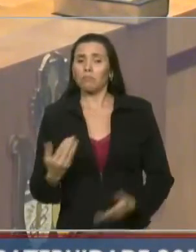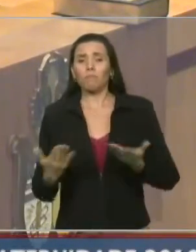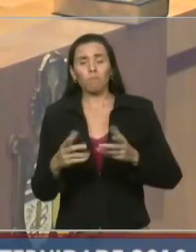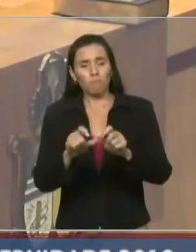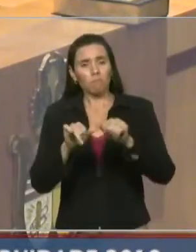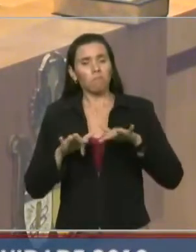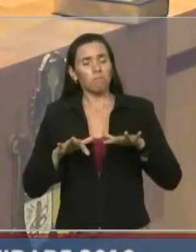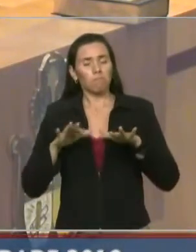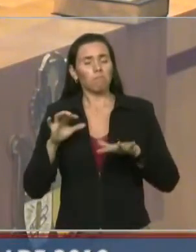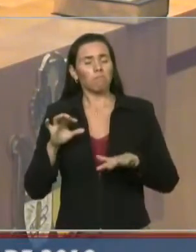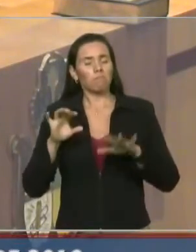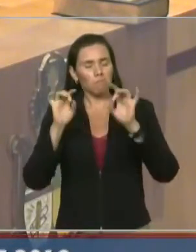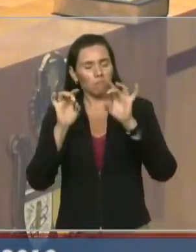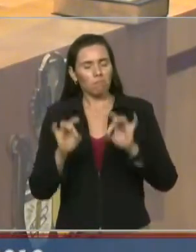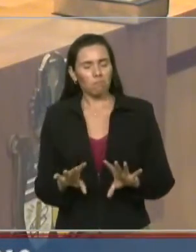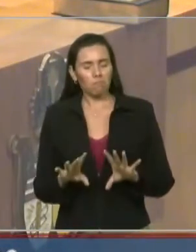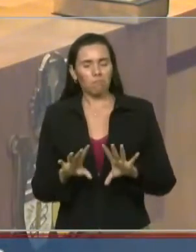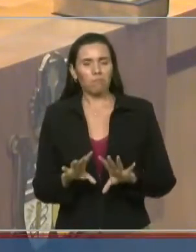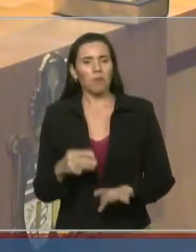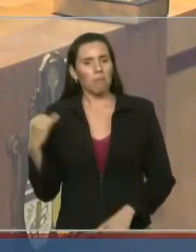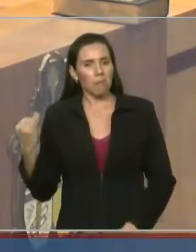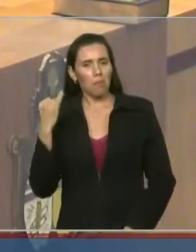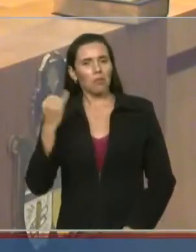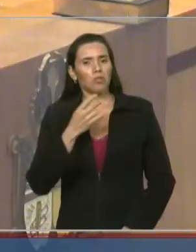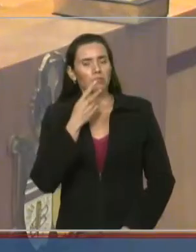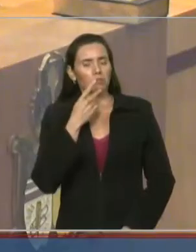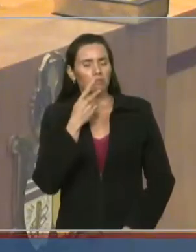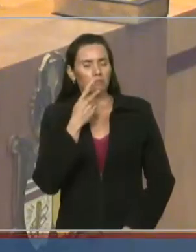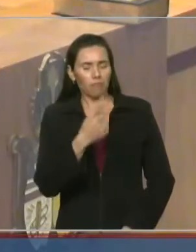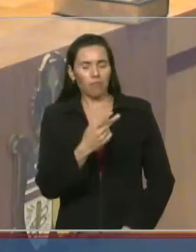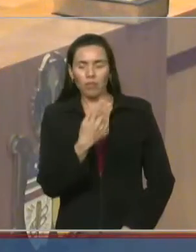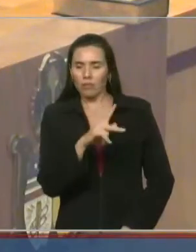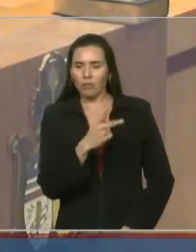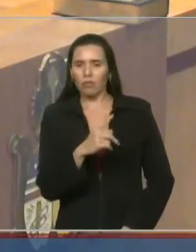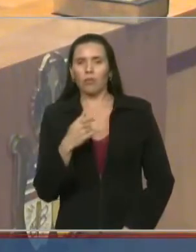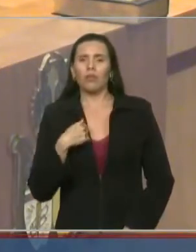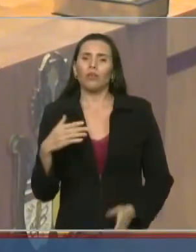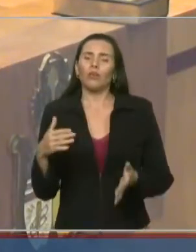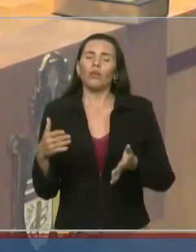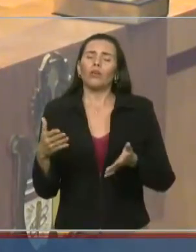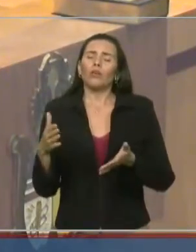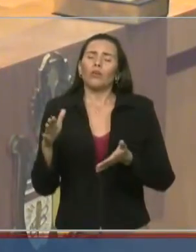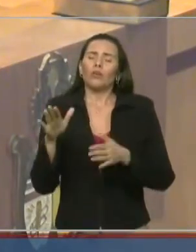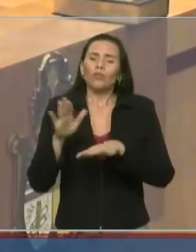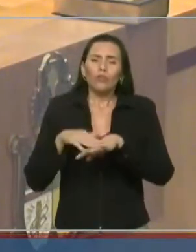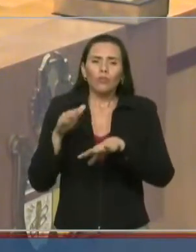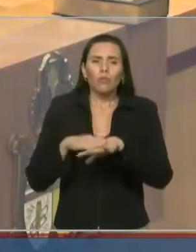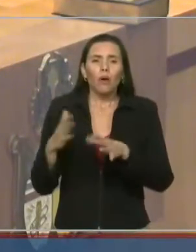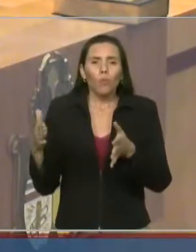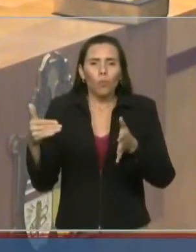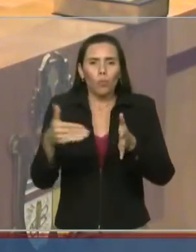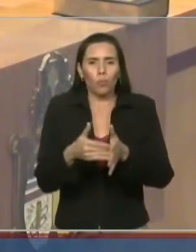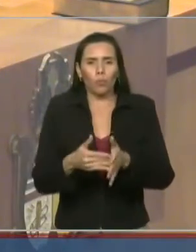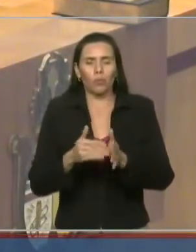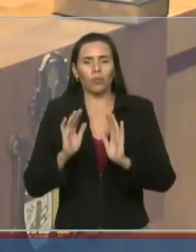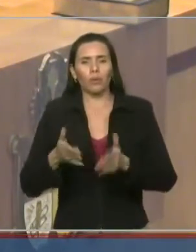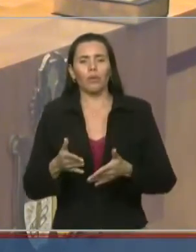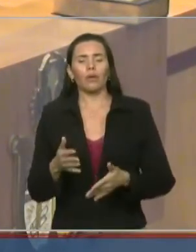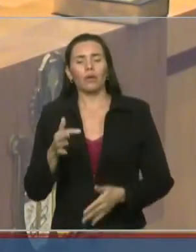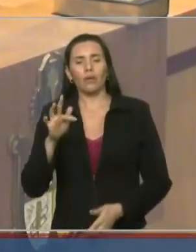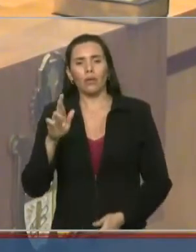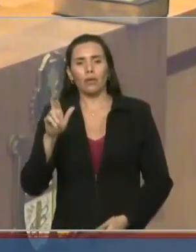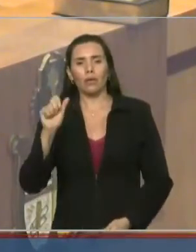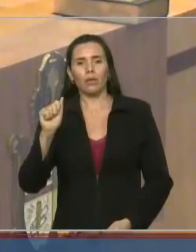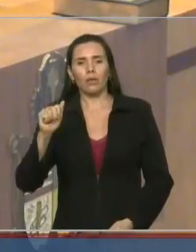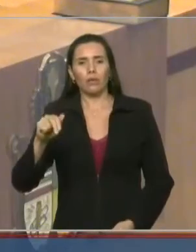fala. Vamos chamar o último orador, o senhor Francisco